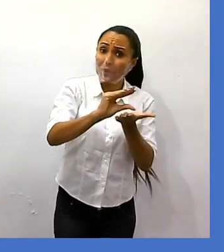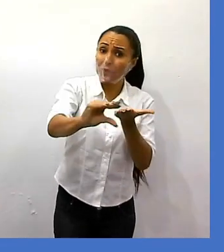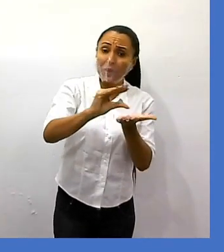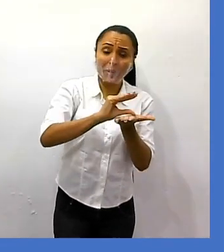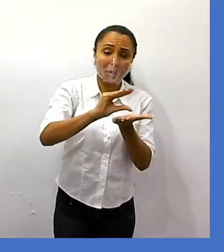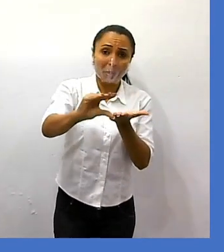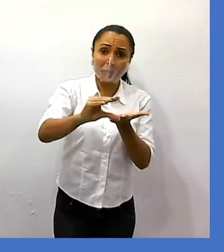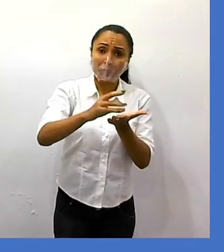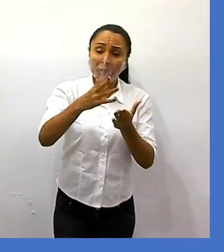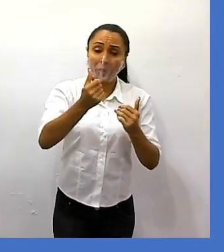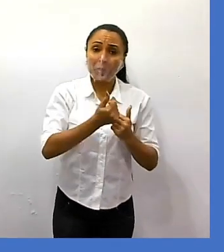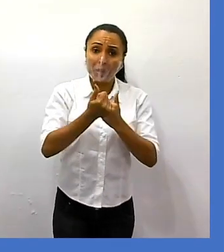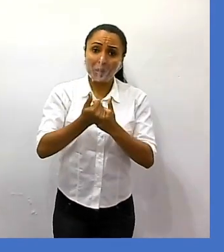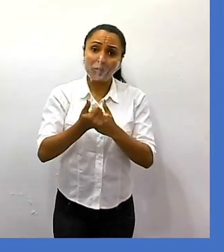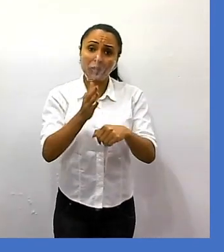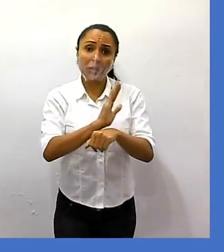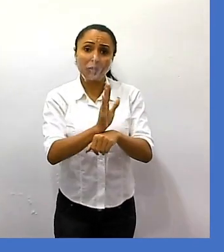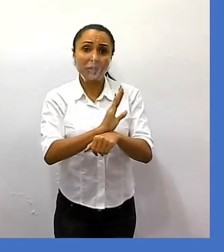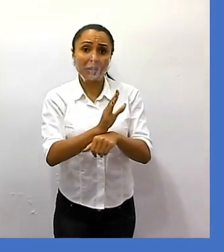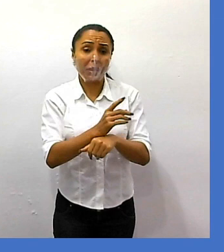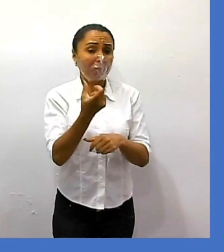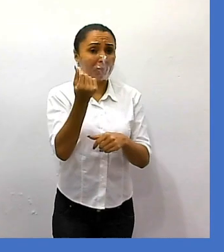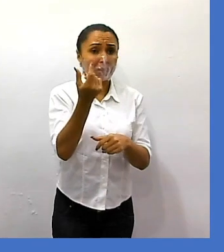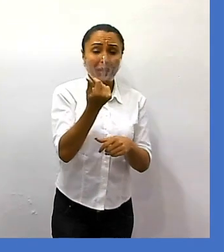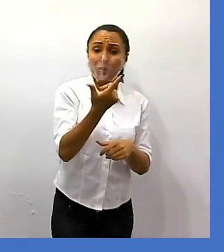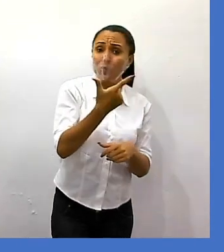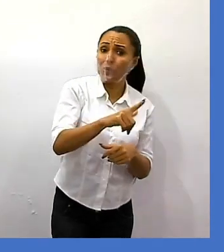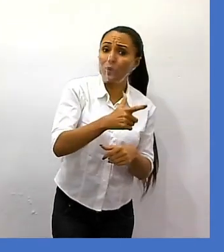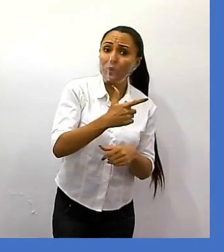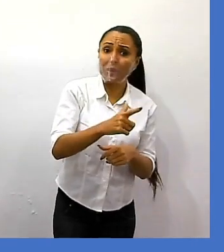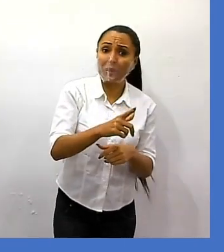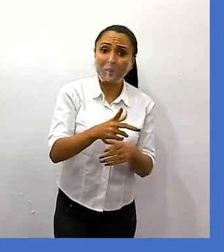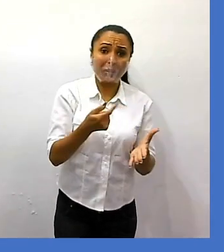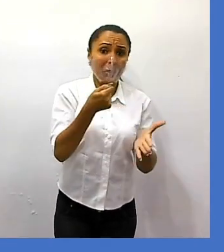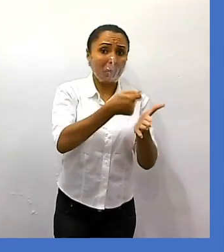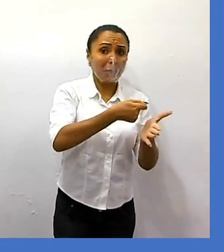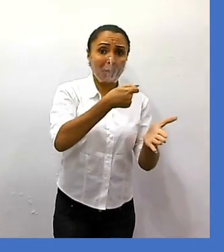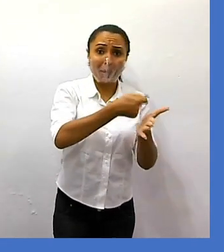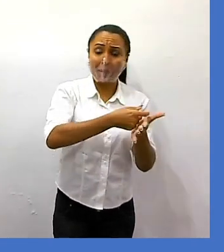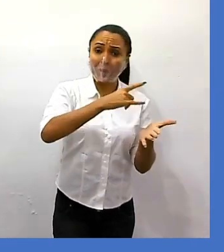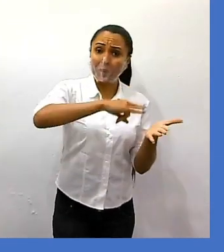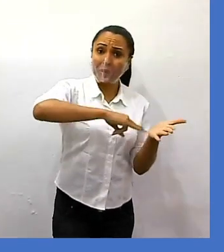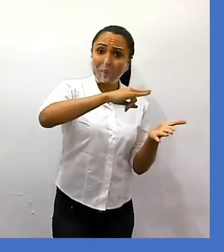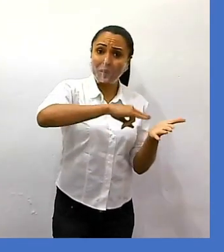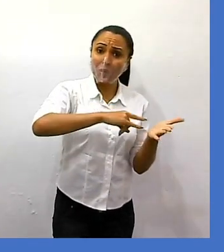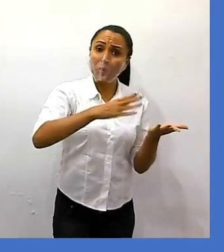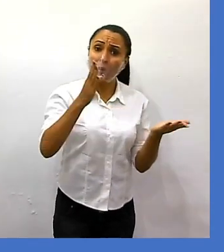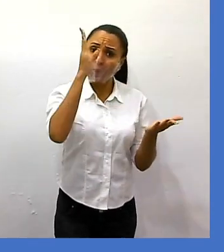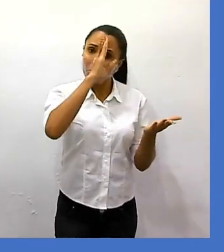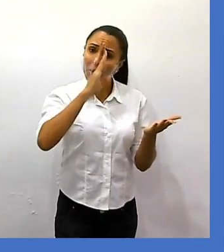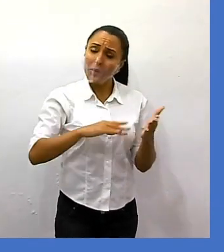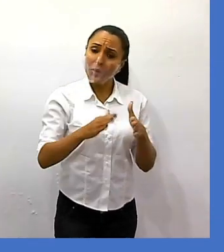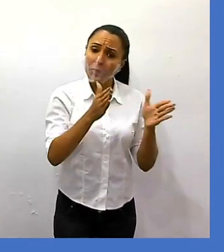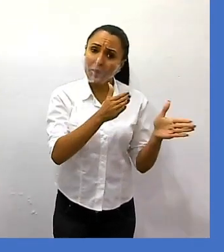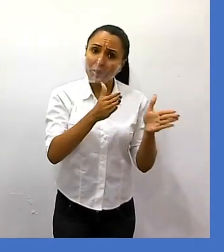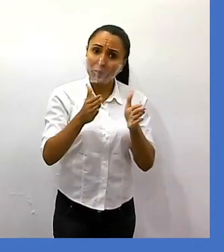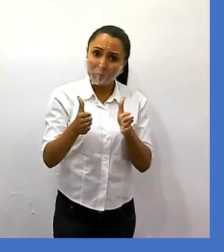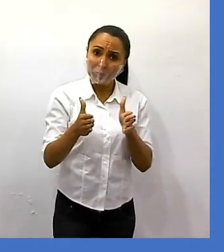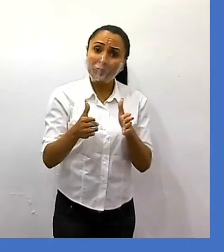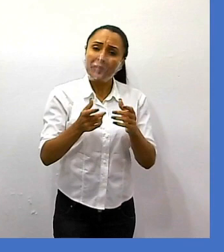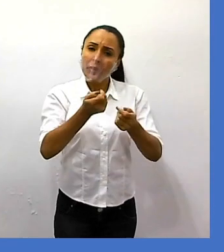os espectadores, inclusive, sem dinheiro nem para pagar os ingressos, né? Porque o Brasil entrou num período de